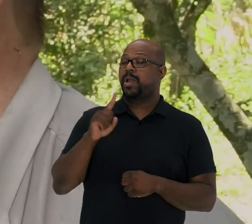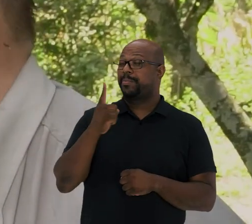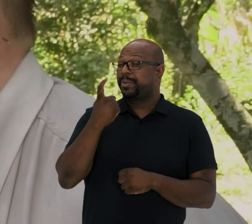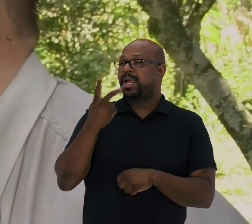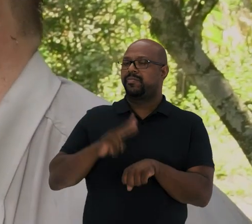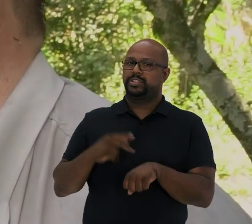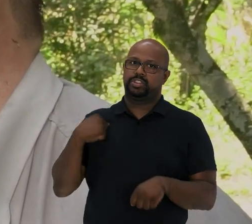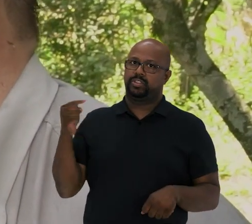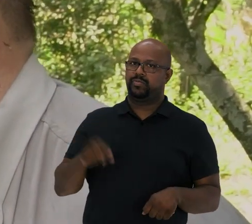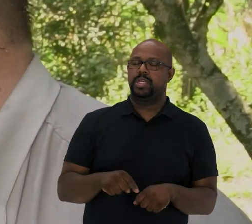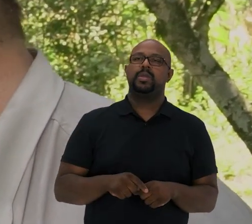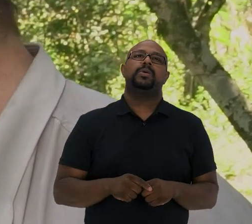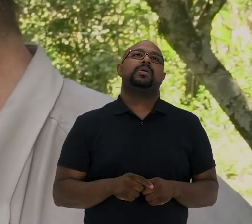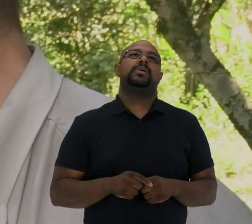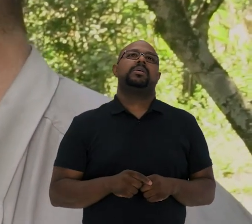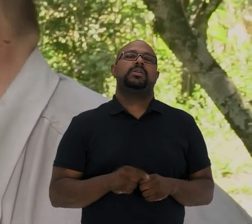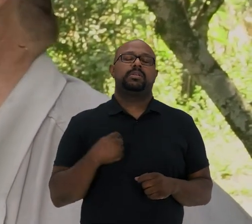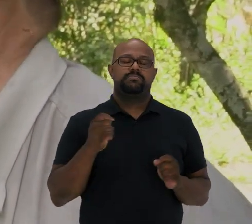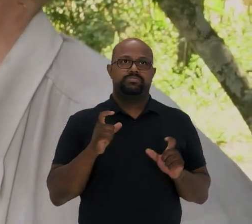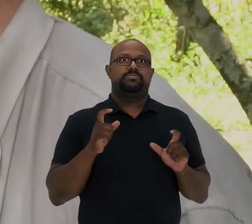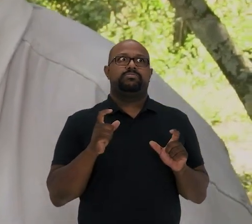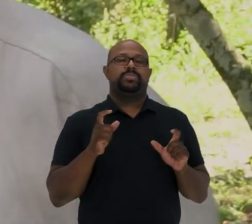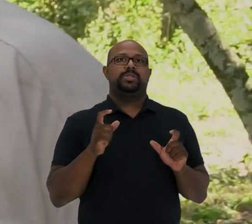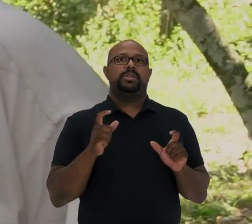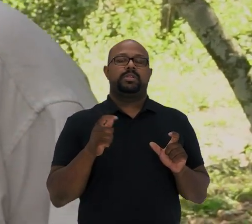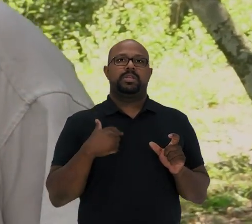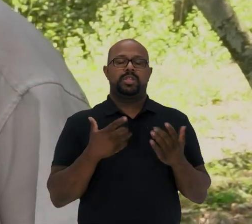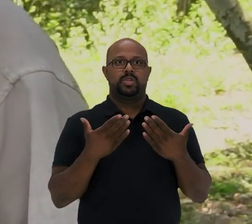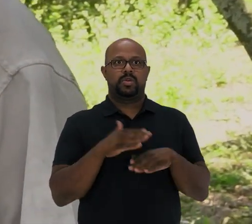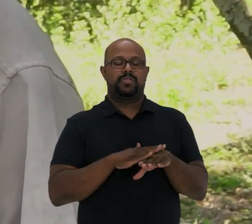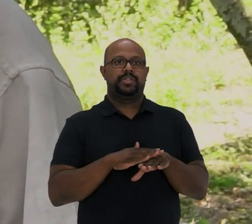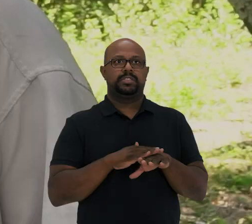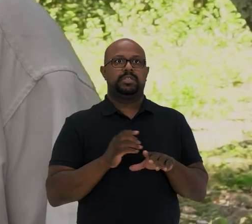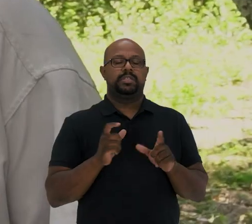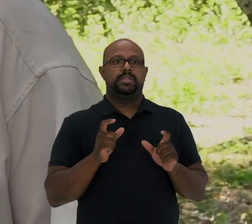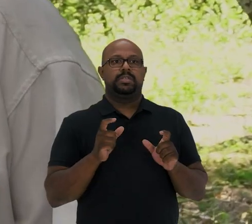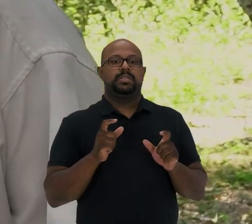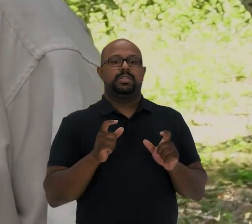Foi das primeiras vezes que a gente veio, que me chamou muita atenção. Ele conversou normal.